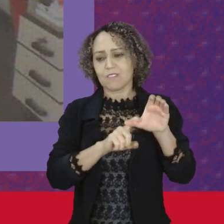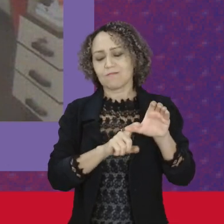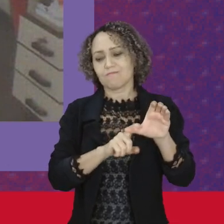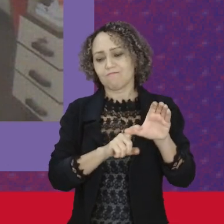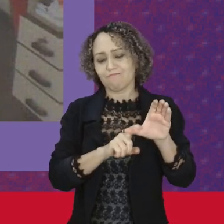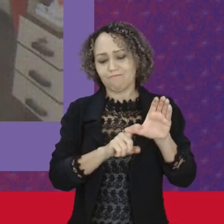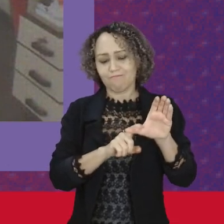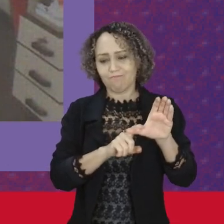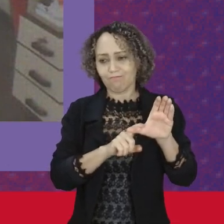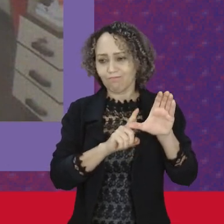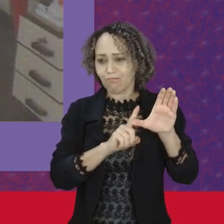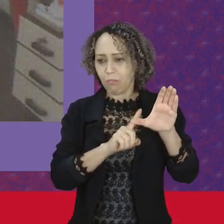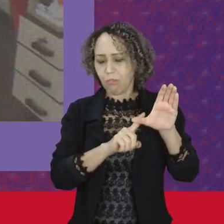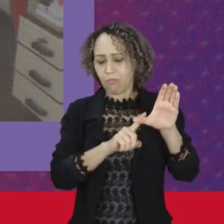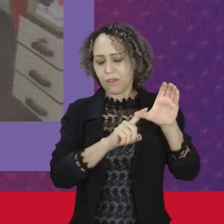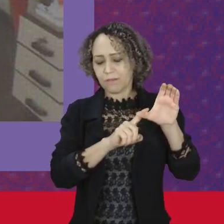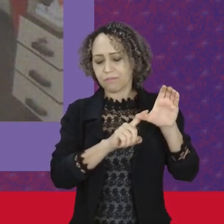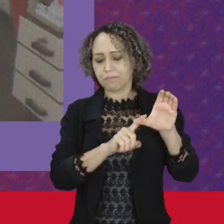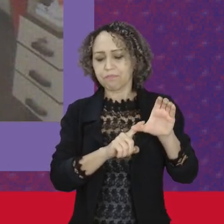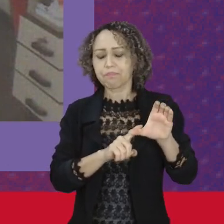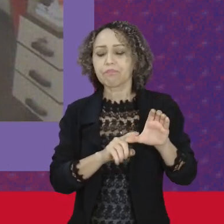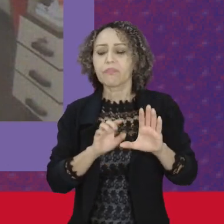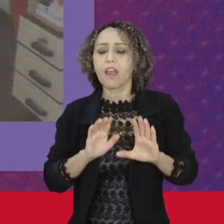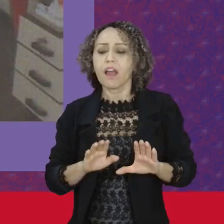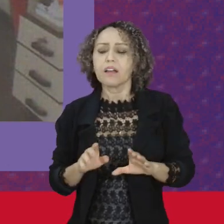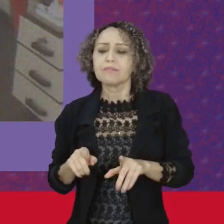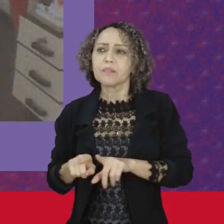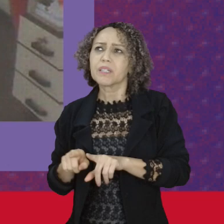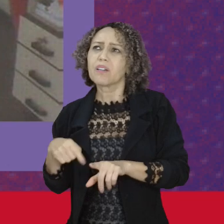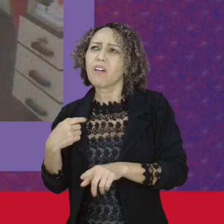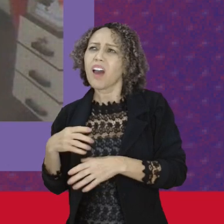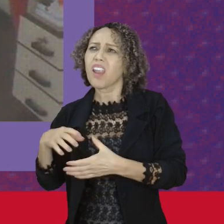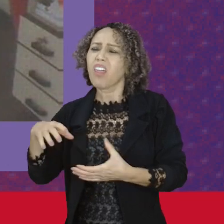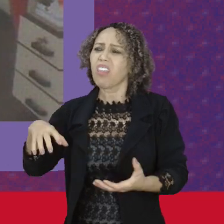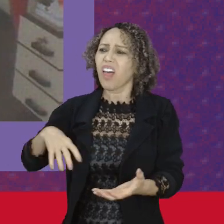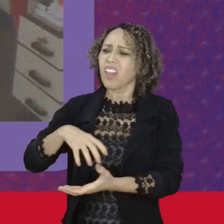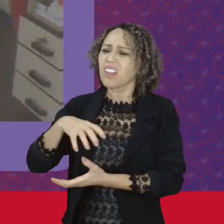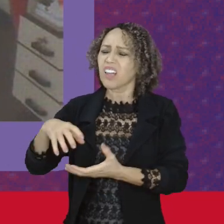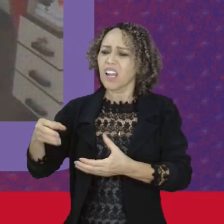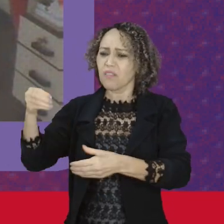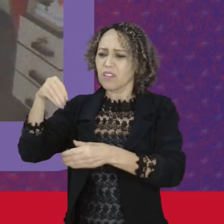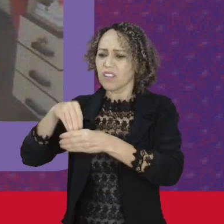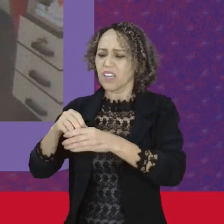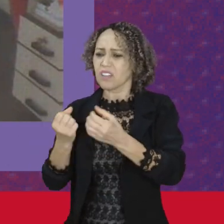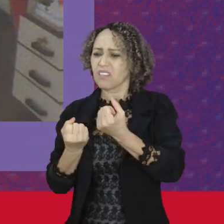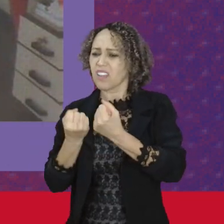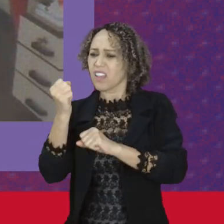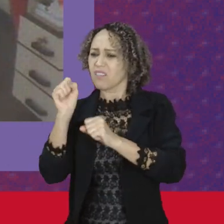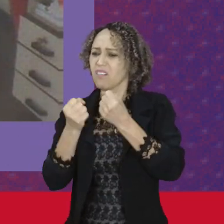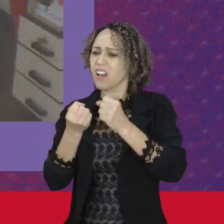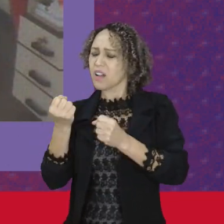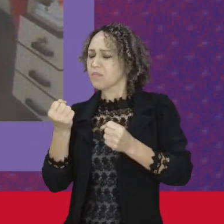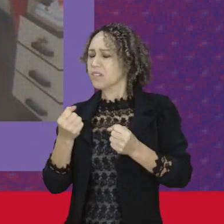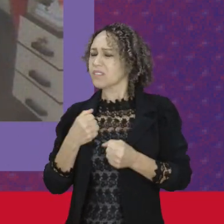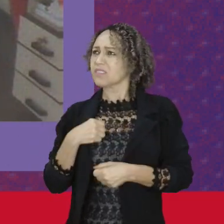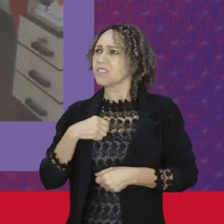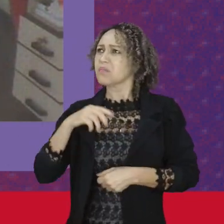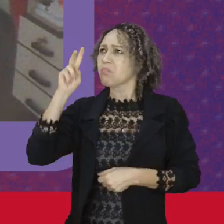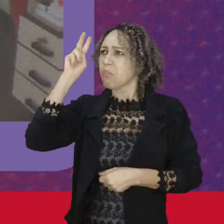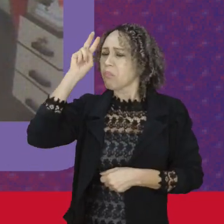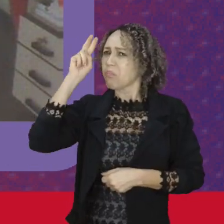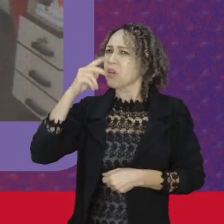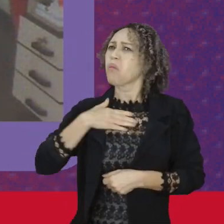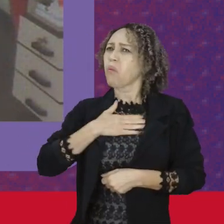greves operárias, também nós temos que lembrar, e eu acho que eu falei isso no meu curso, eu sempre gosto de falar